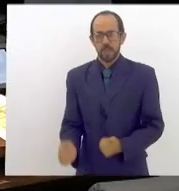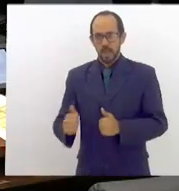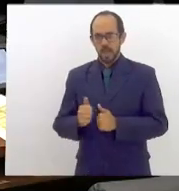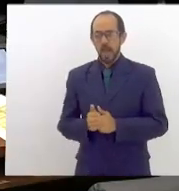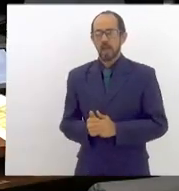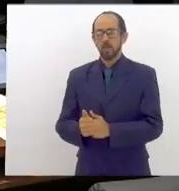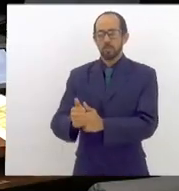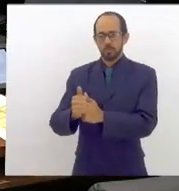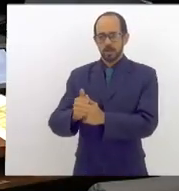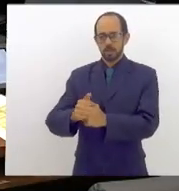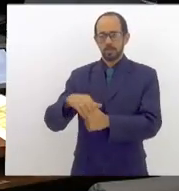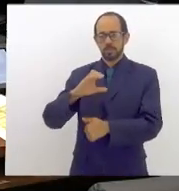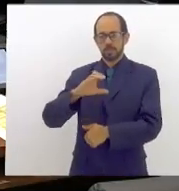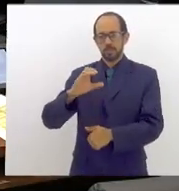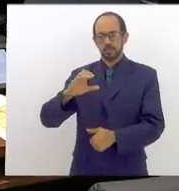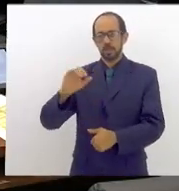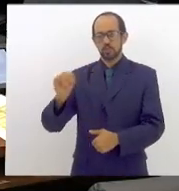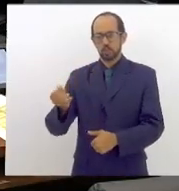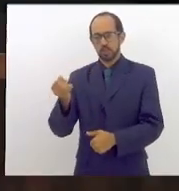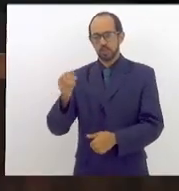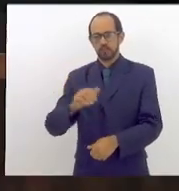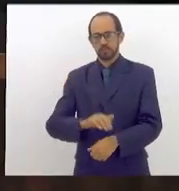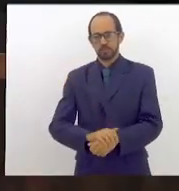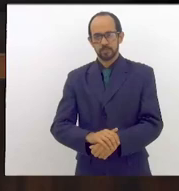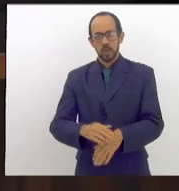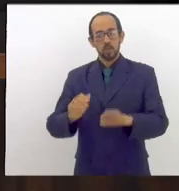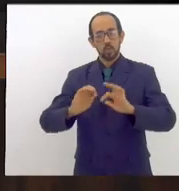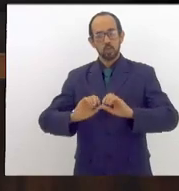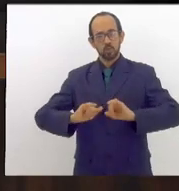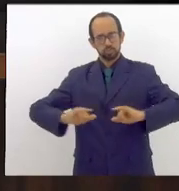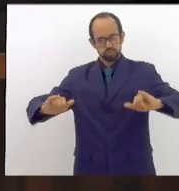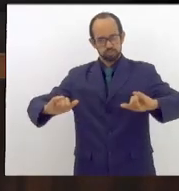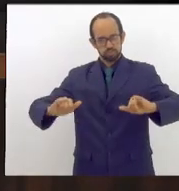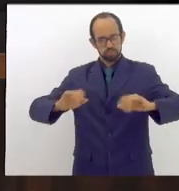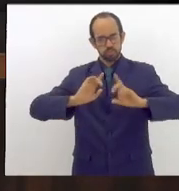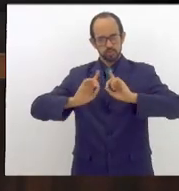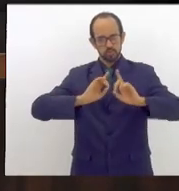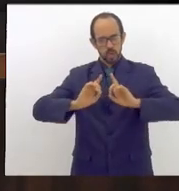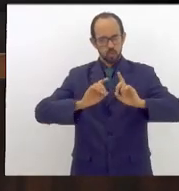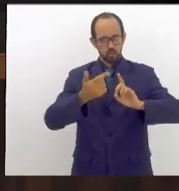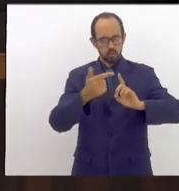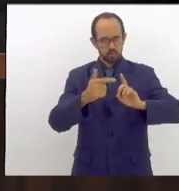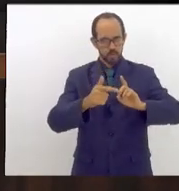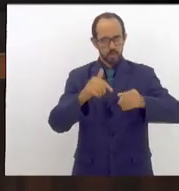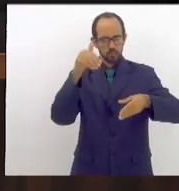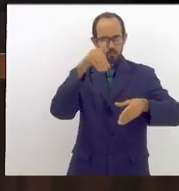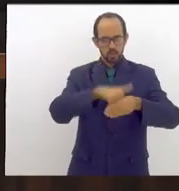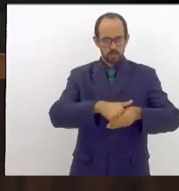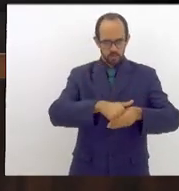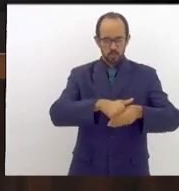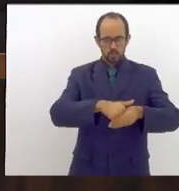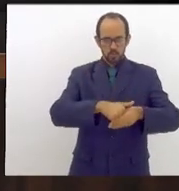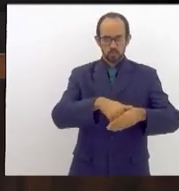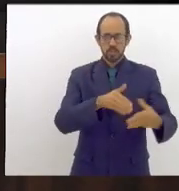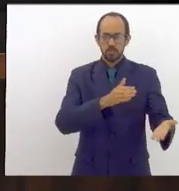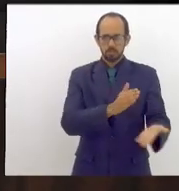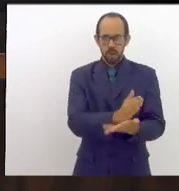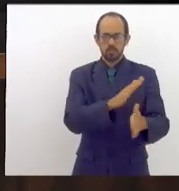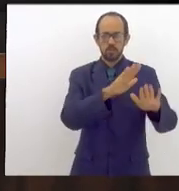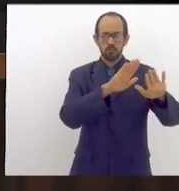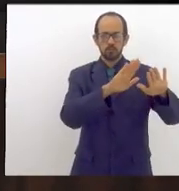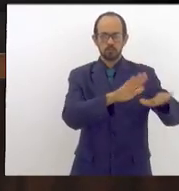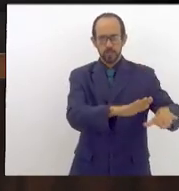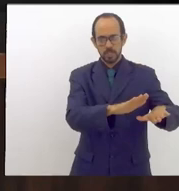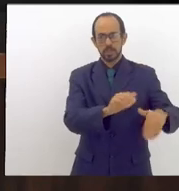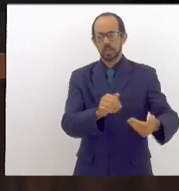Aparecida ccj sobre o presidente pareceres emitidos em discussão nova ele Queira discutir encerrado a discussão em votação senhores que aprovam permaneça